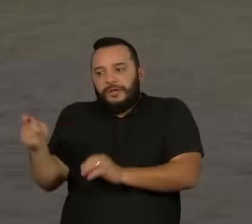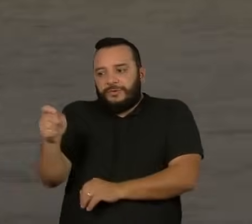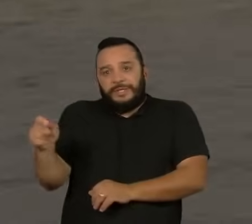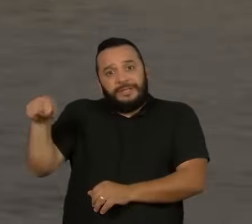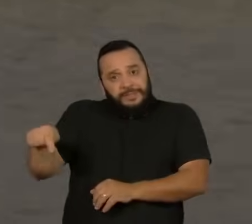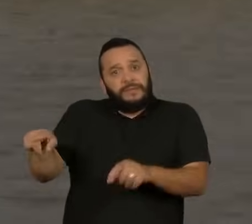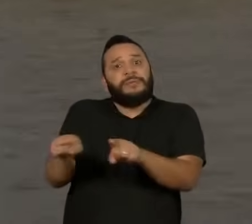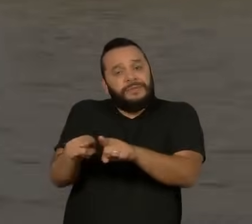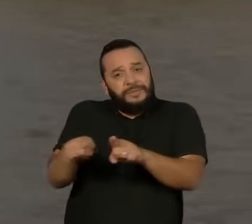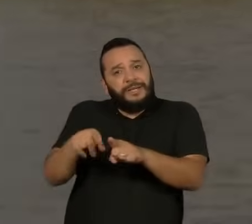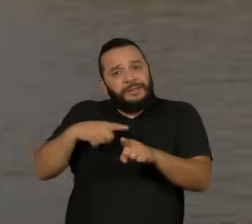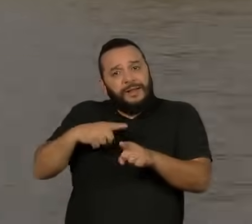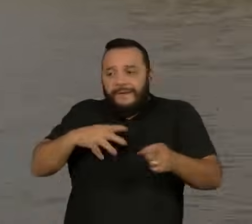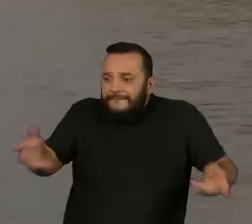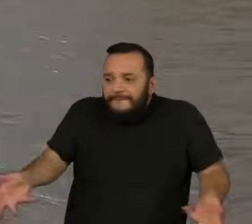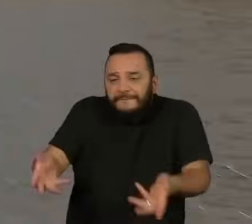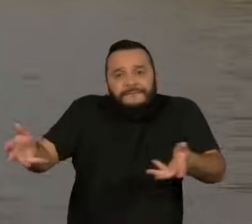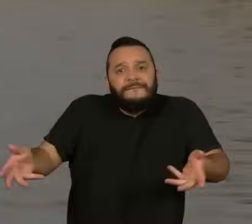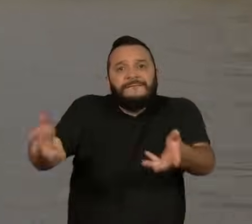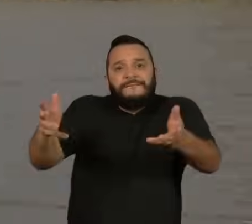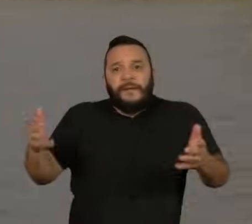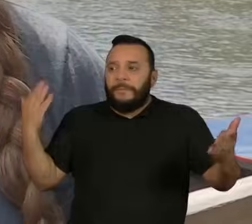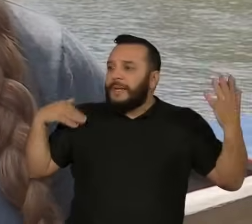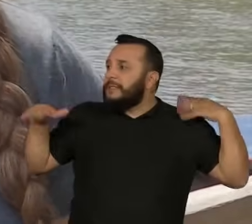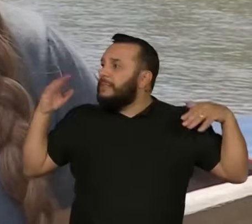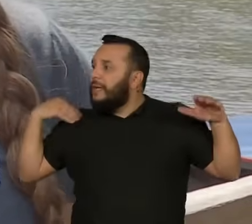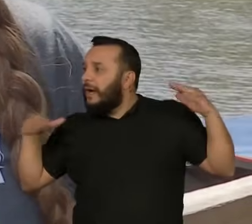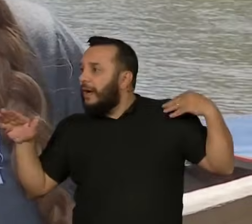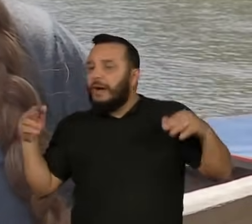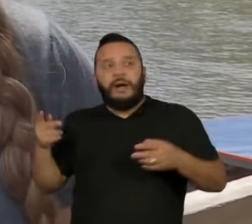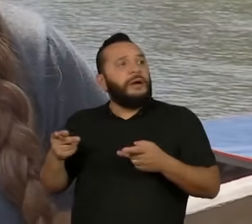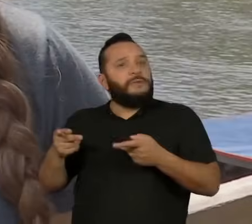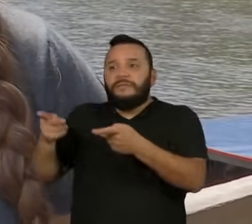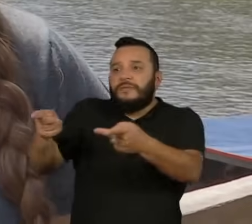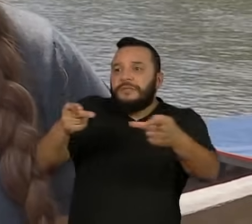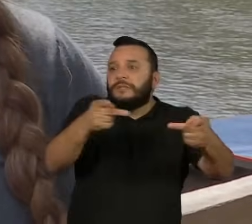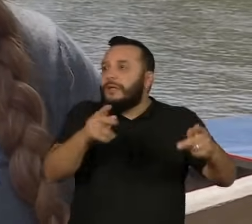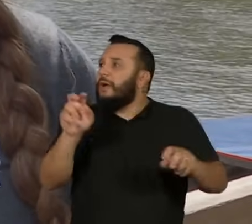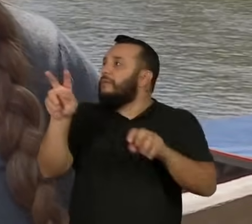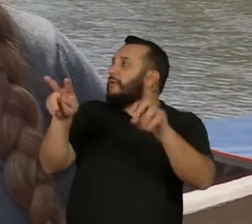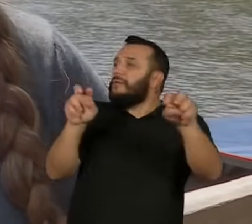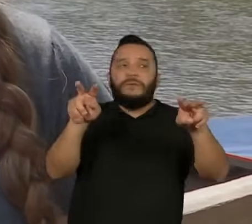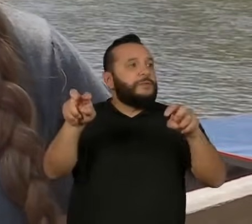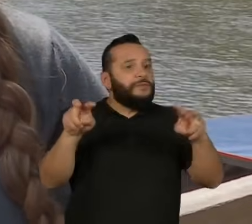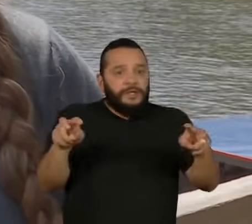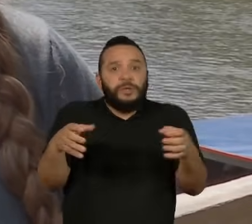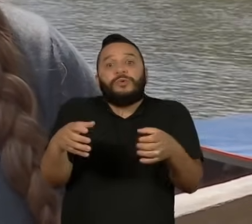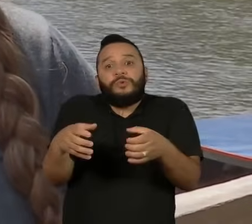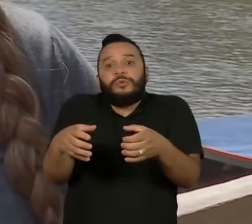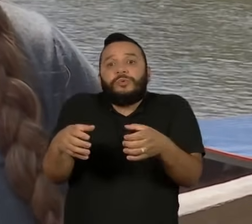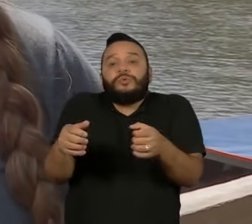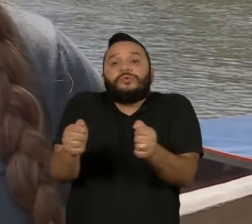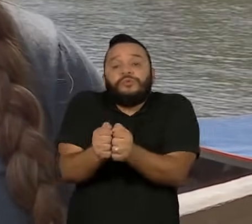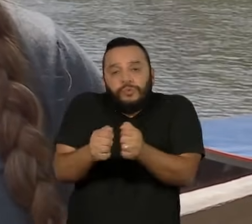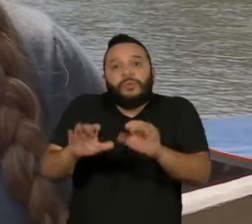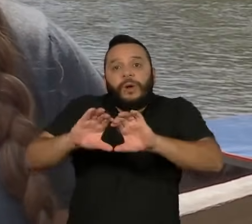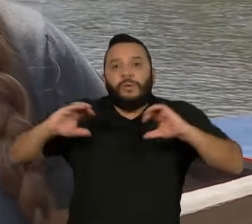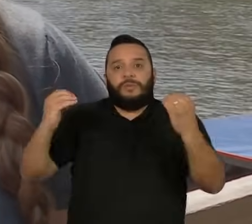de base comunitária. O turismo de base comunitária ele é um modelo de gestão, né? Então ele não é um